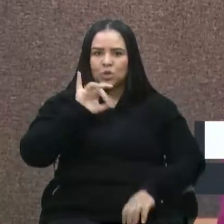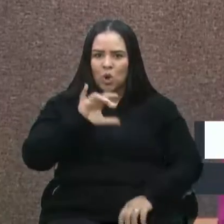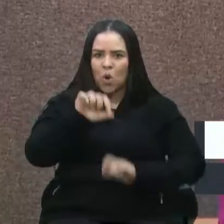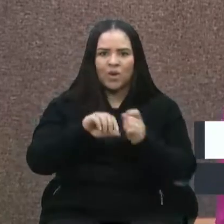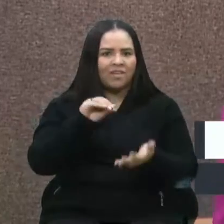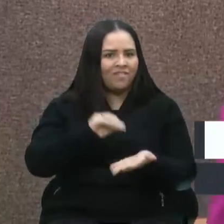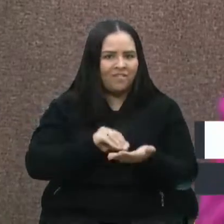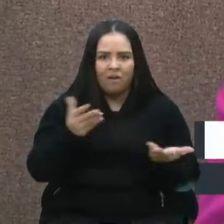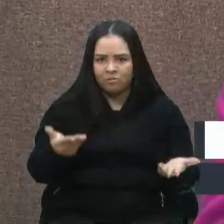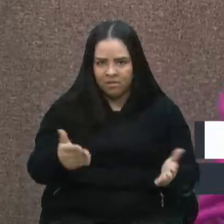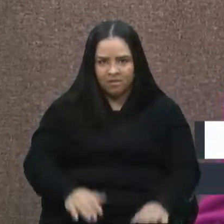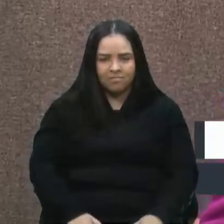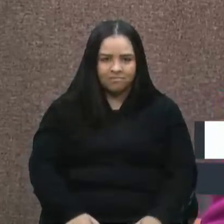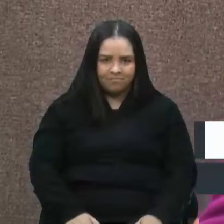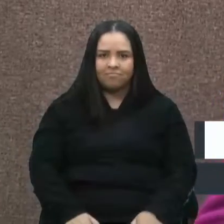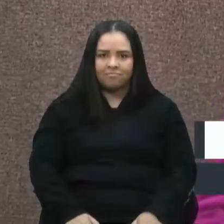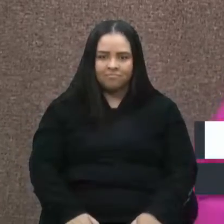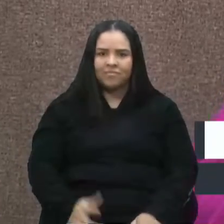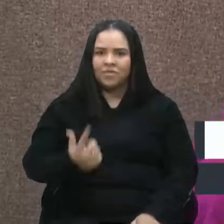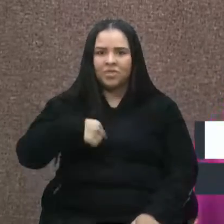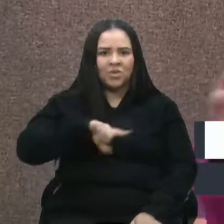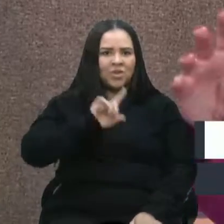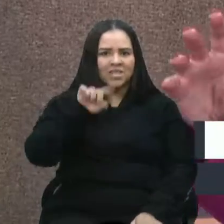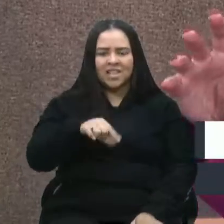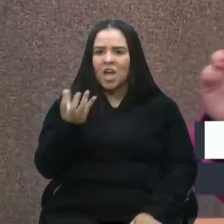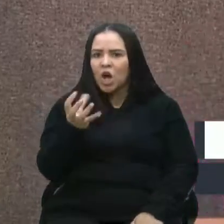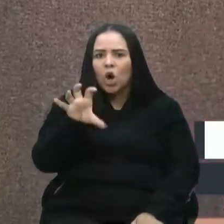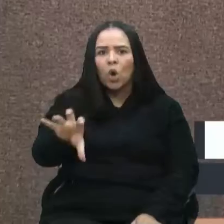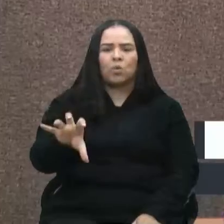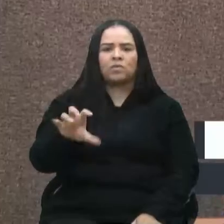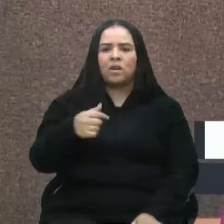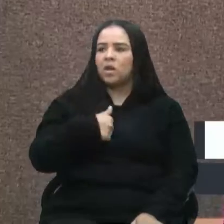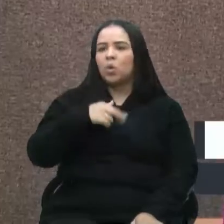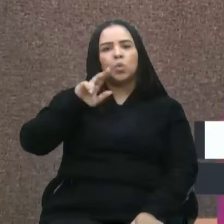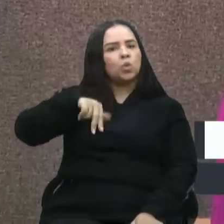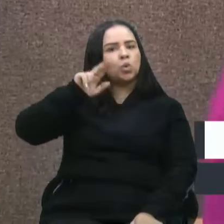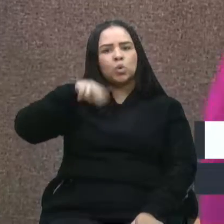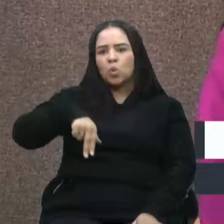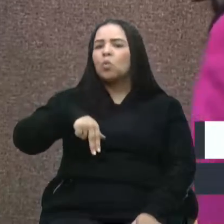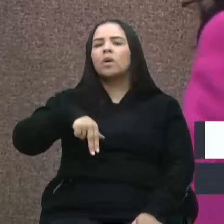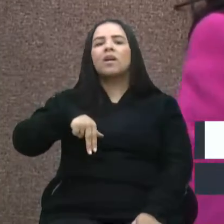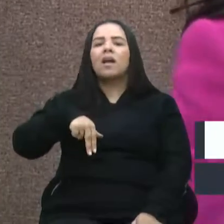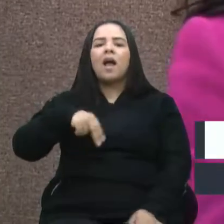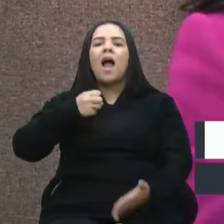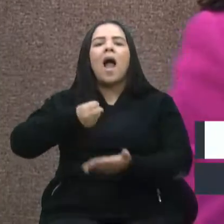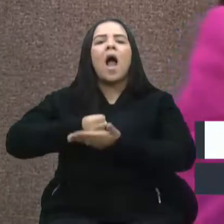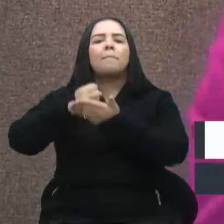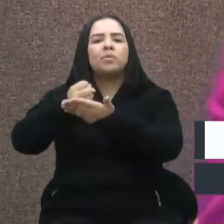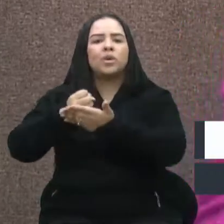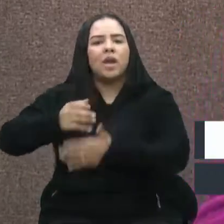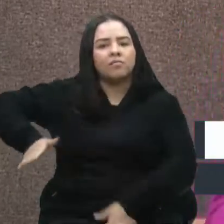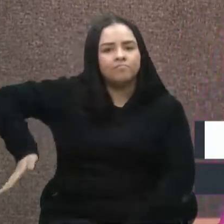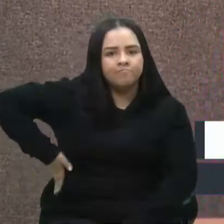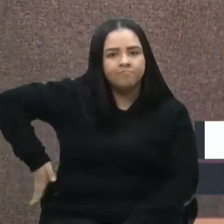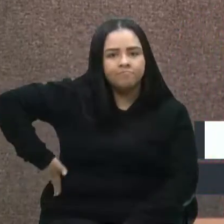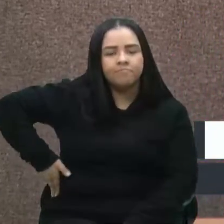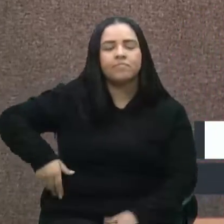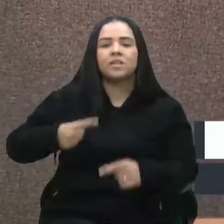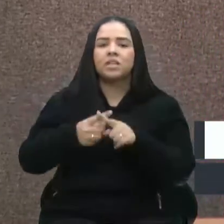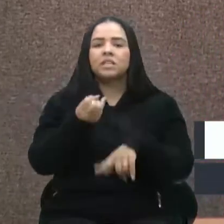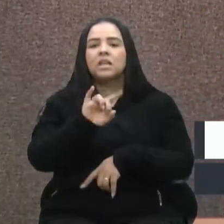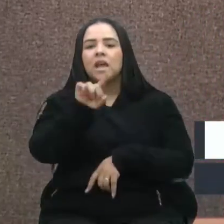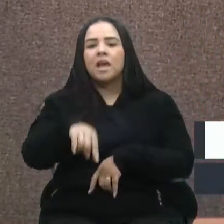obviamente que a gente é muito contrário Eu Jamais Vou defender Marginal jamais essa Moção se fosse